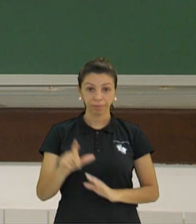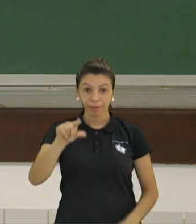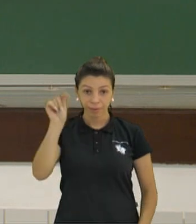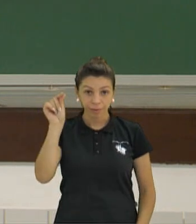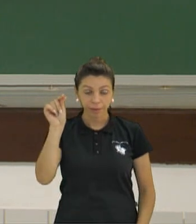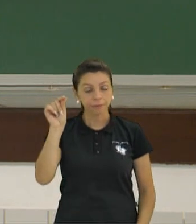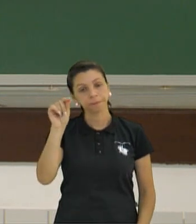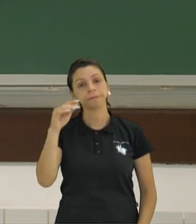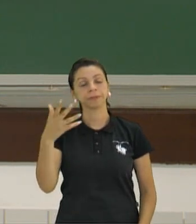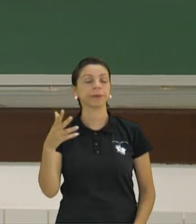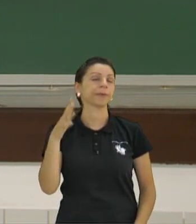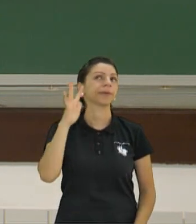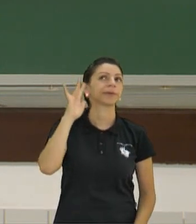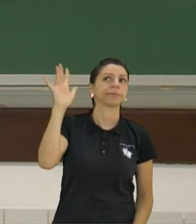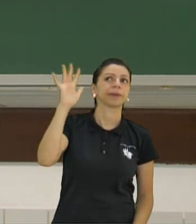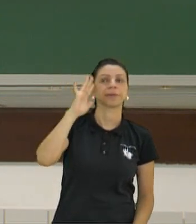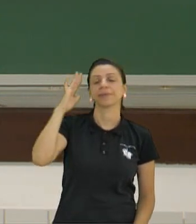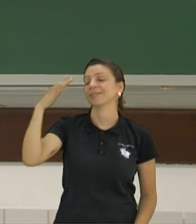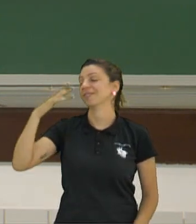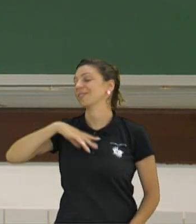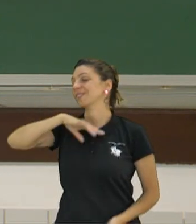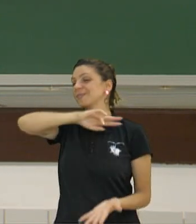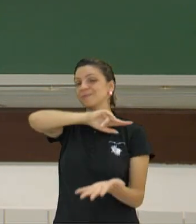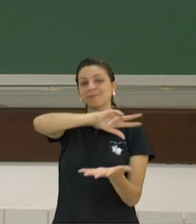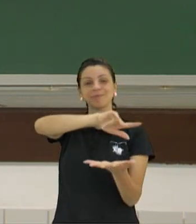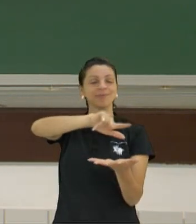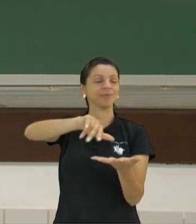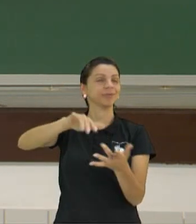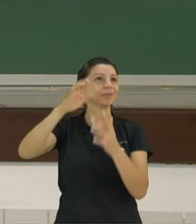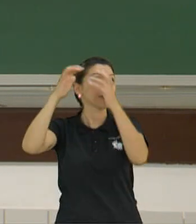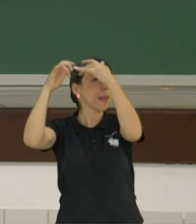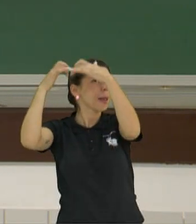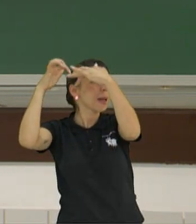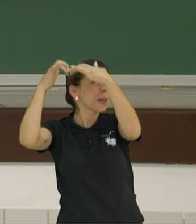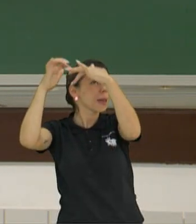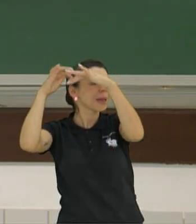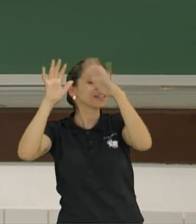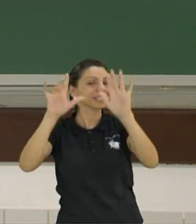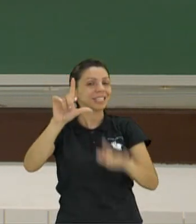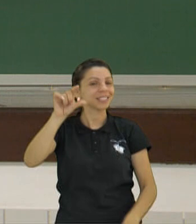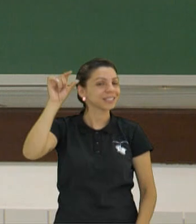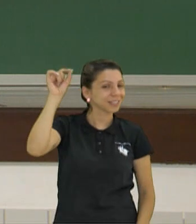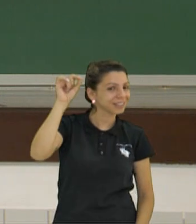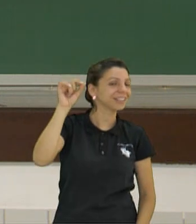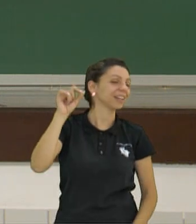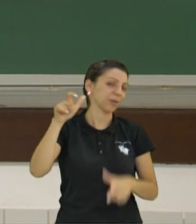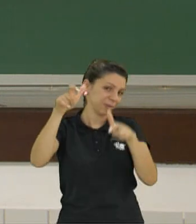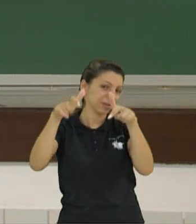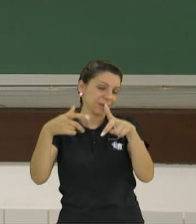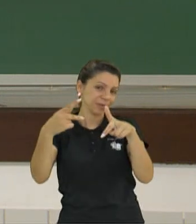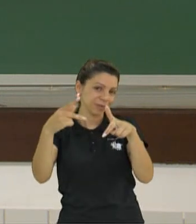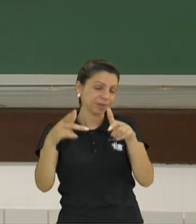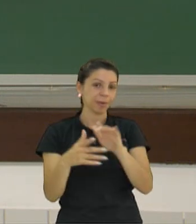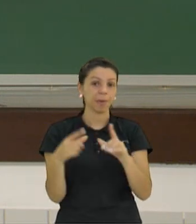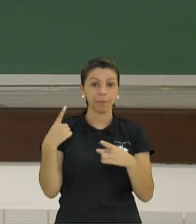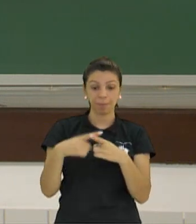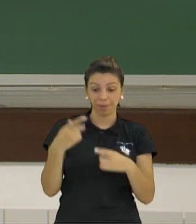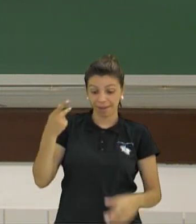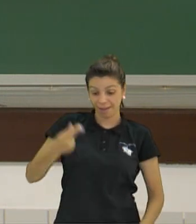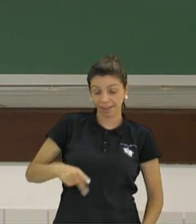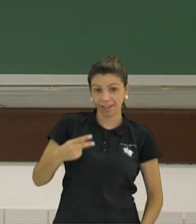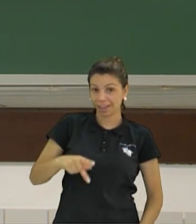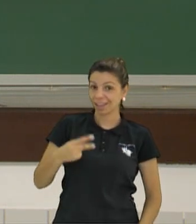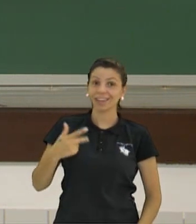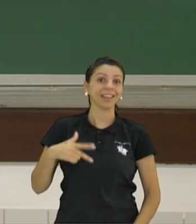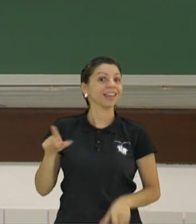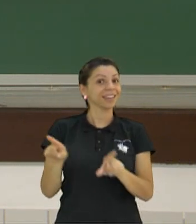Escolheu? Eu imagino assim que surgiram muitas ideias na sua cabeça, né? Mas você pegou da sua localidade. Porque aqui na gravação